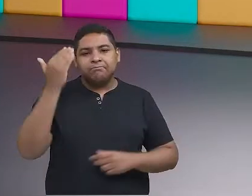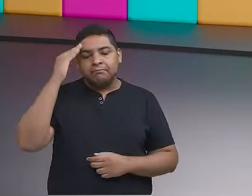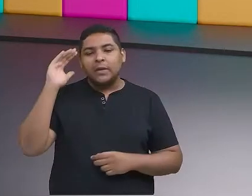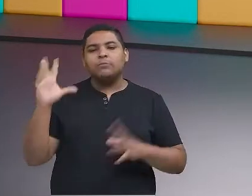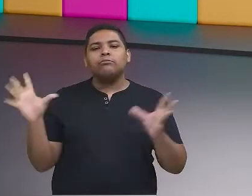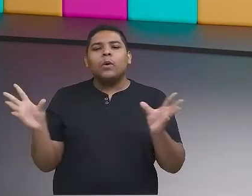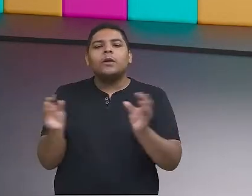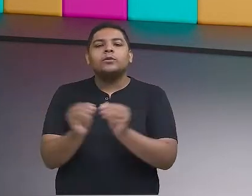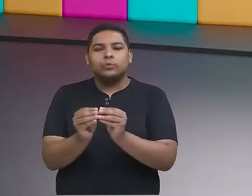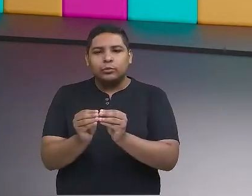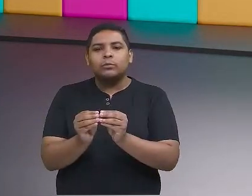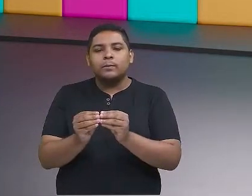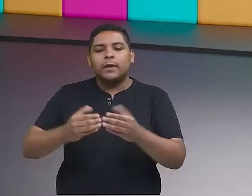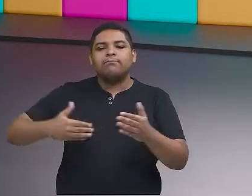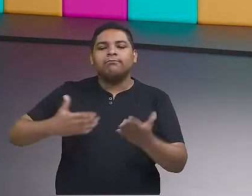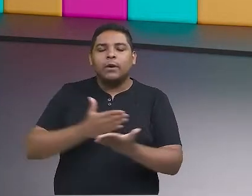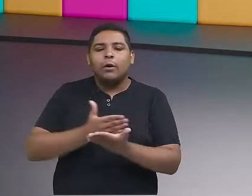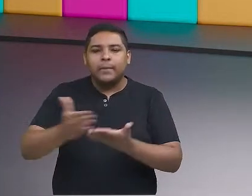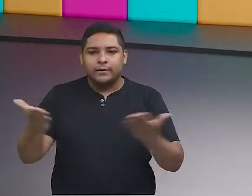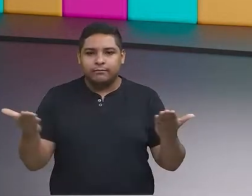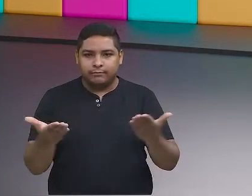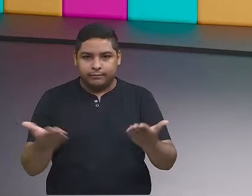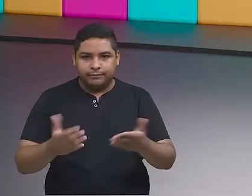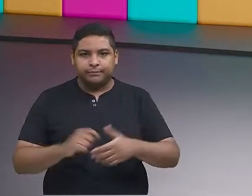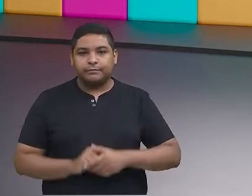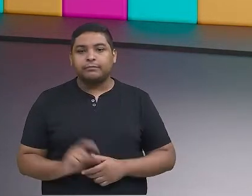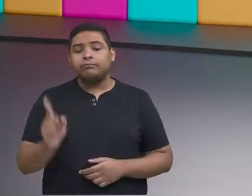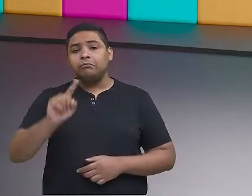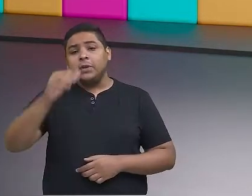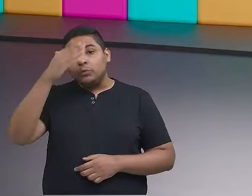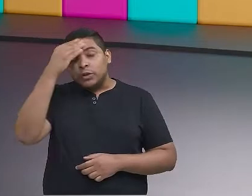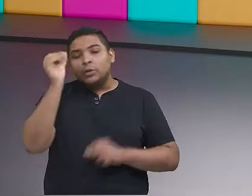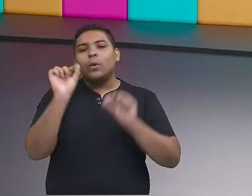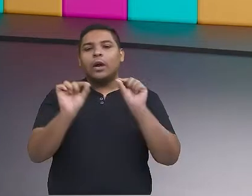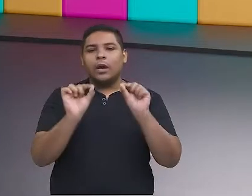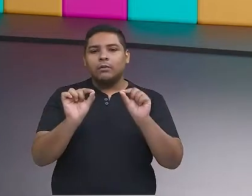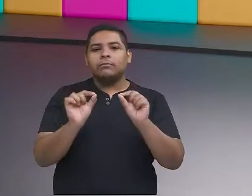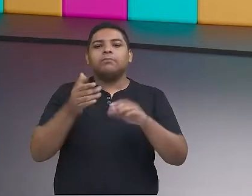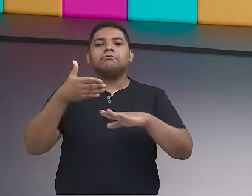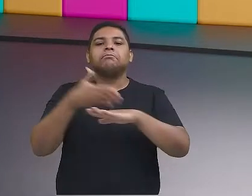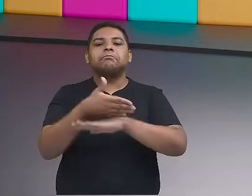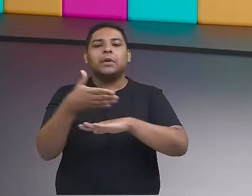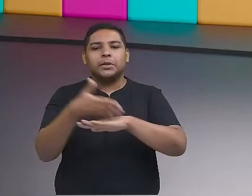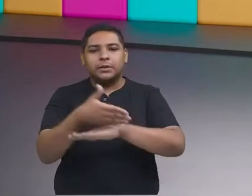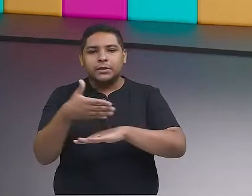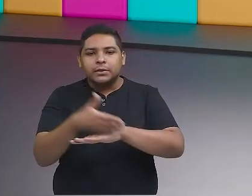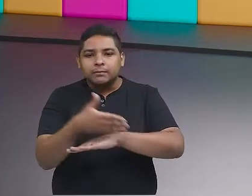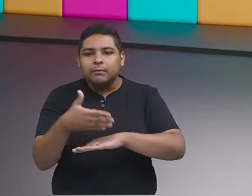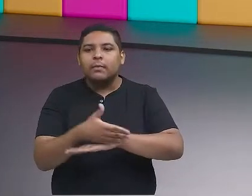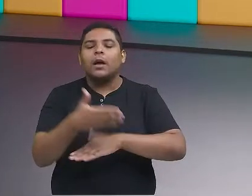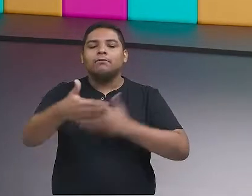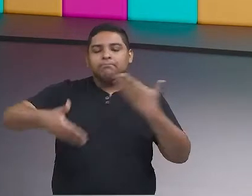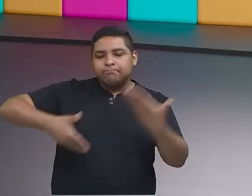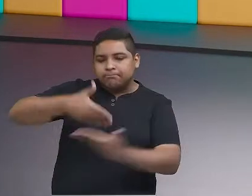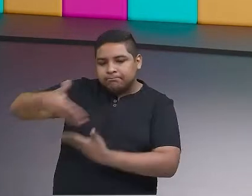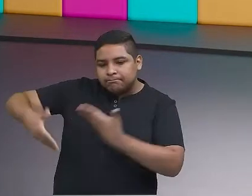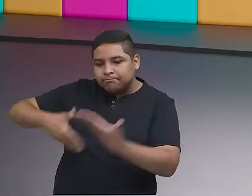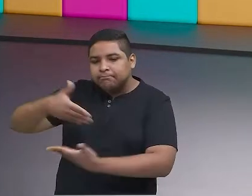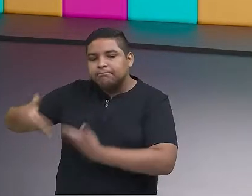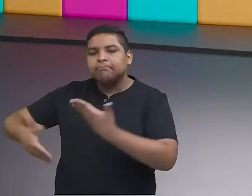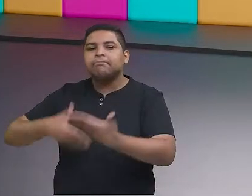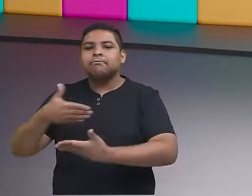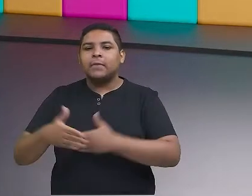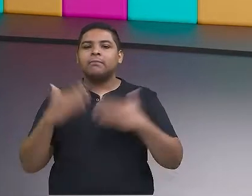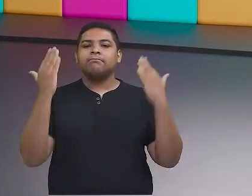hoje. Tudo bem? Não esqueçam de participar. Esse bate-papo com o psicossocial é